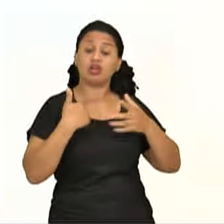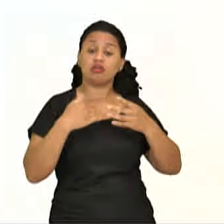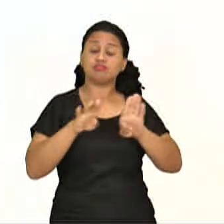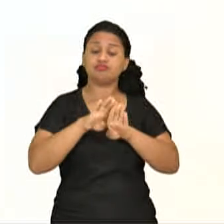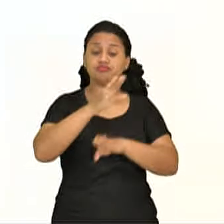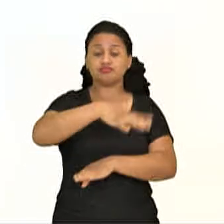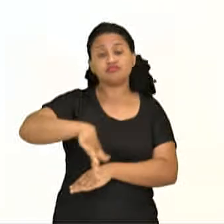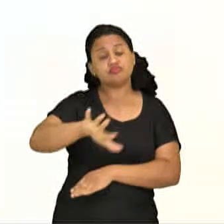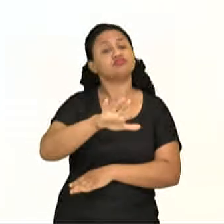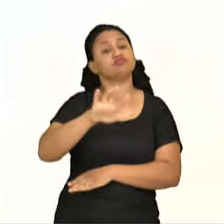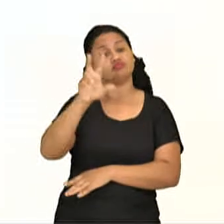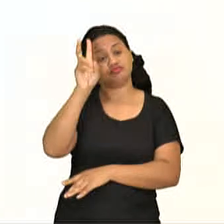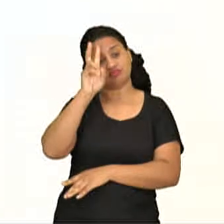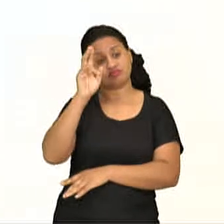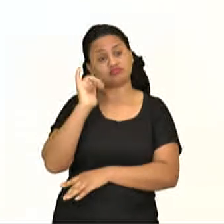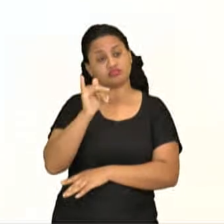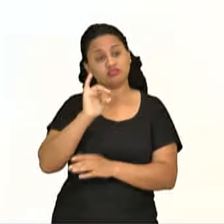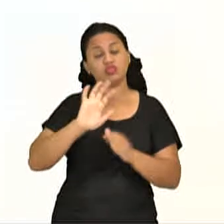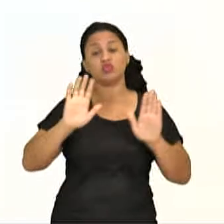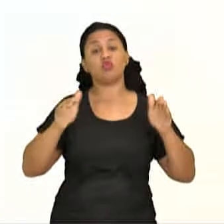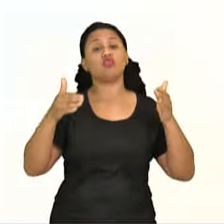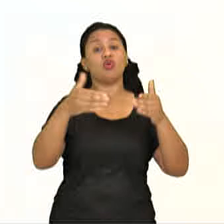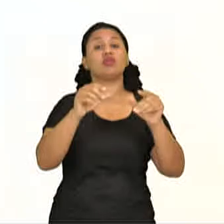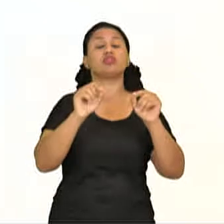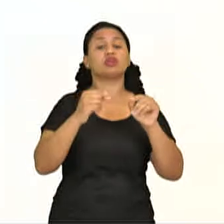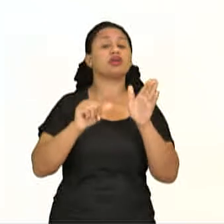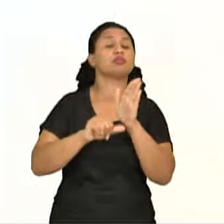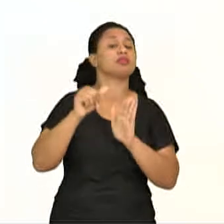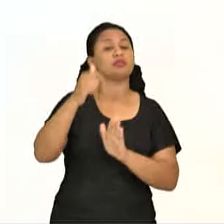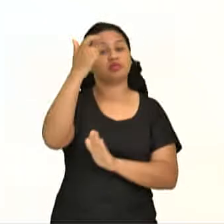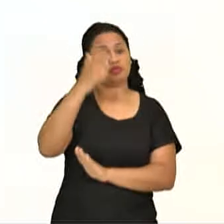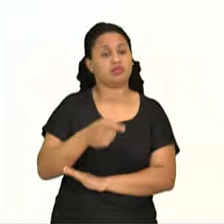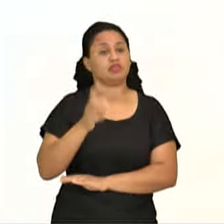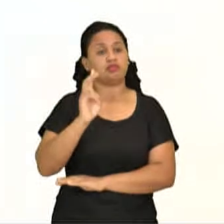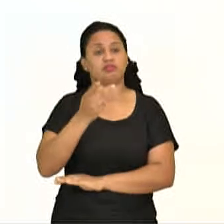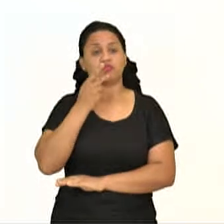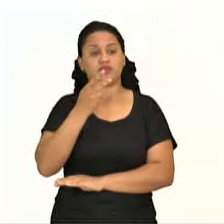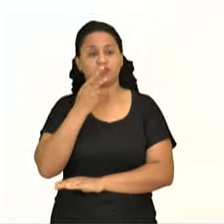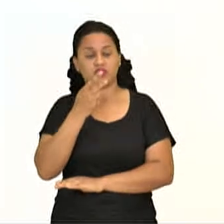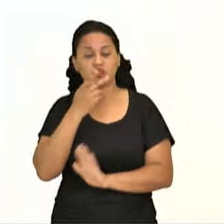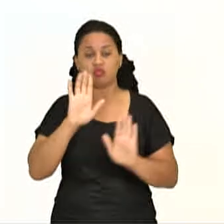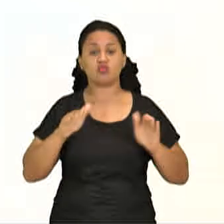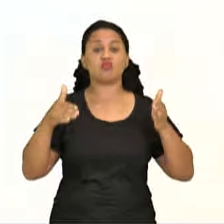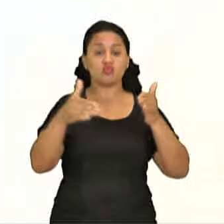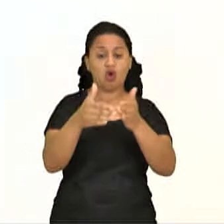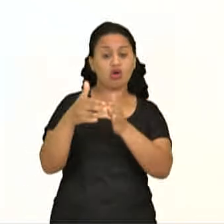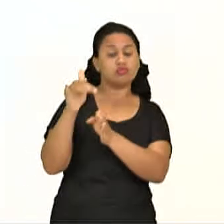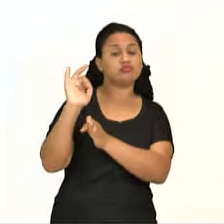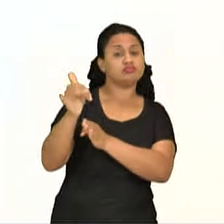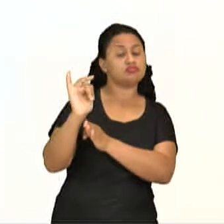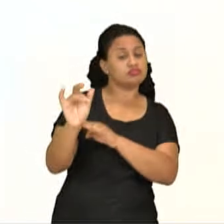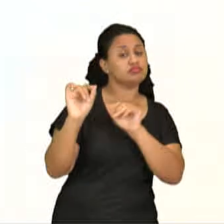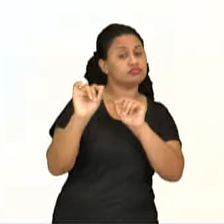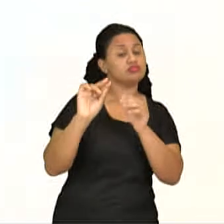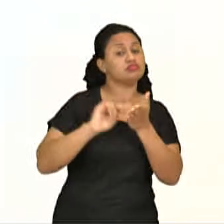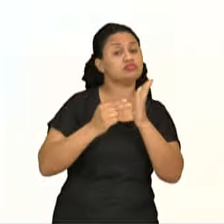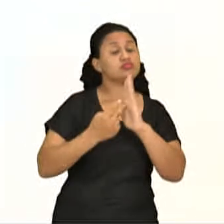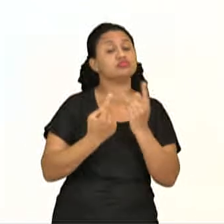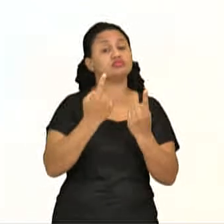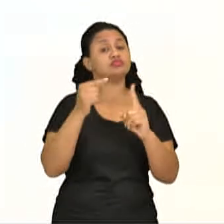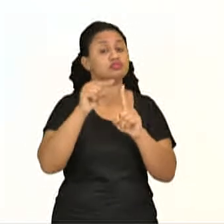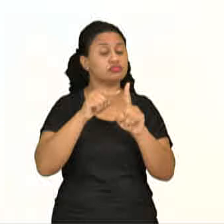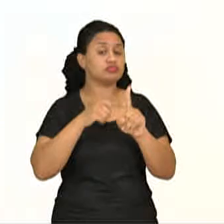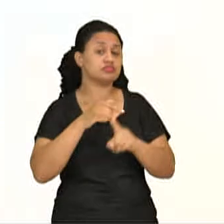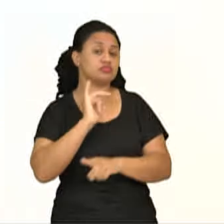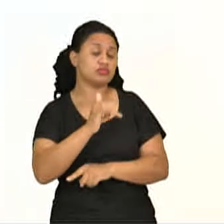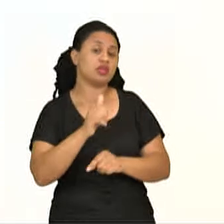E o foco narrativo é em primeira pessoa. Então, toda vez que você ouve essa expressão ou lê foco narrativo, está se referindo ao tipo de